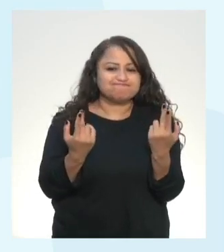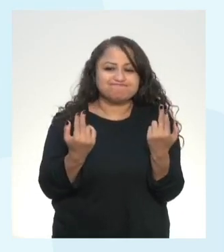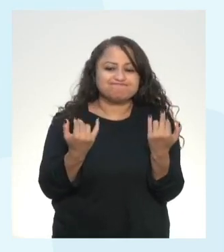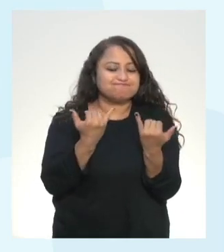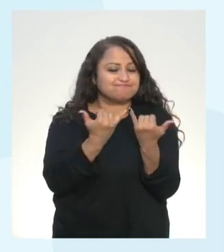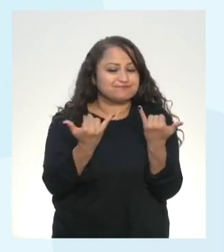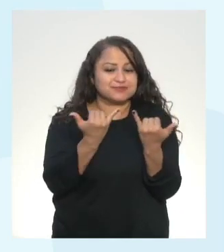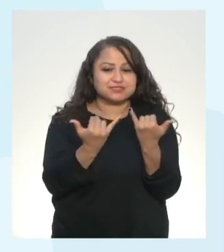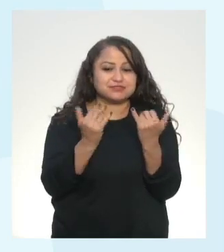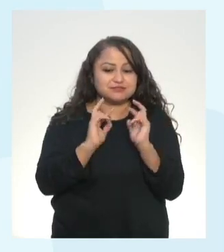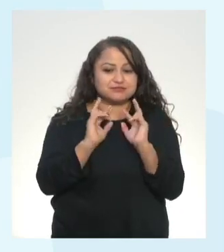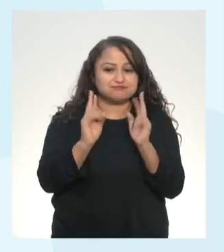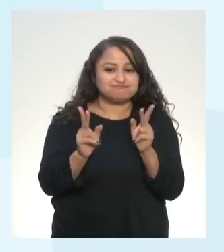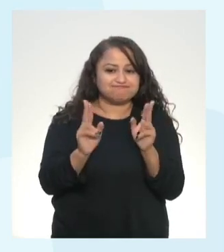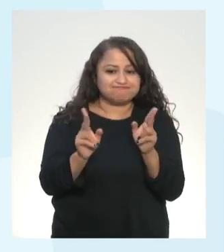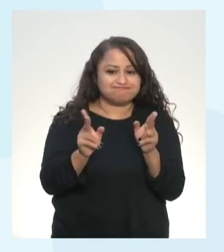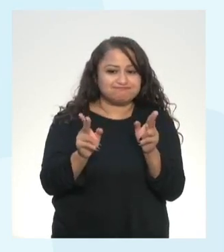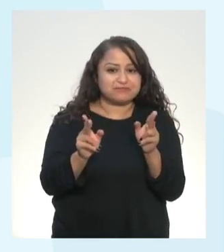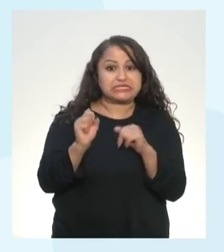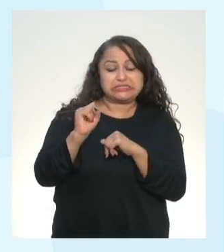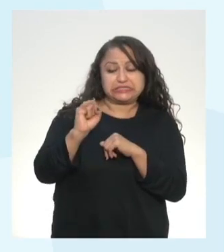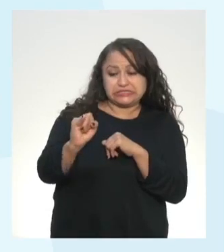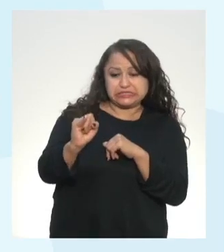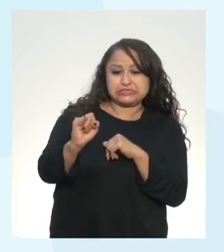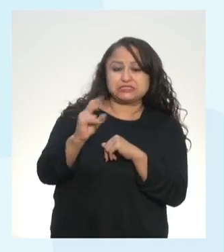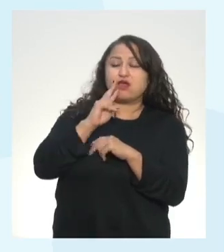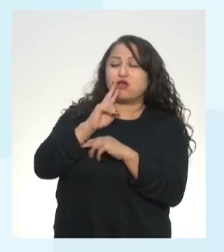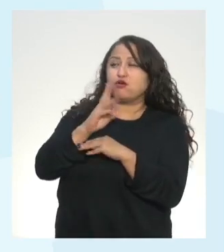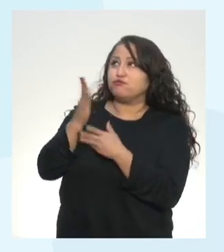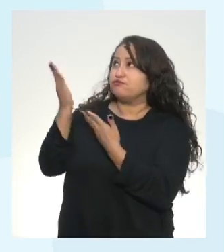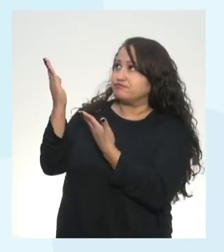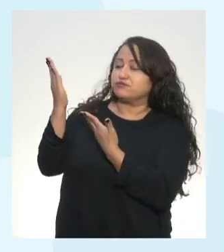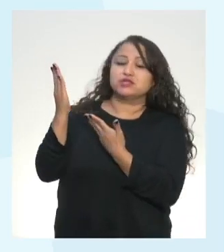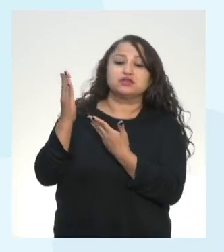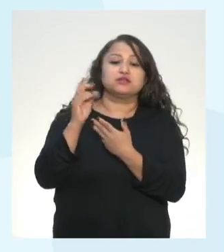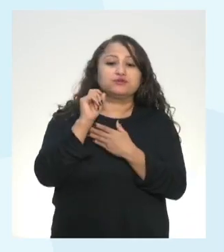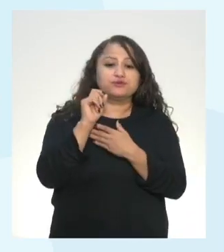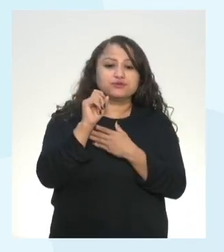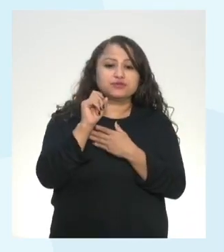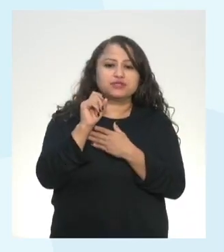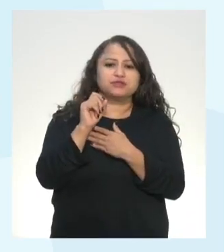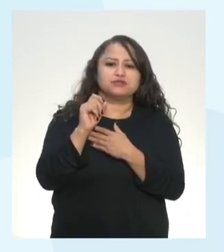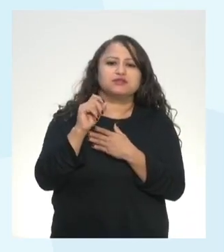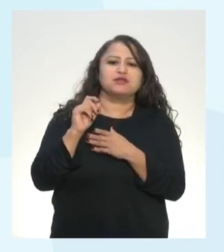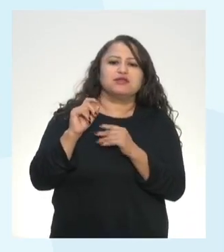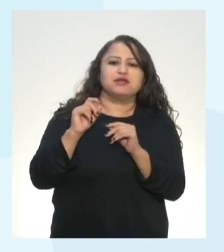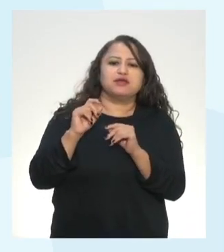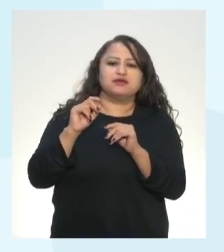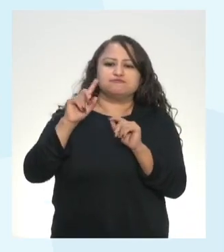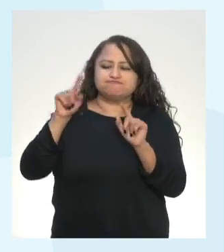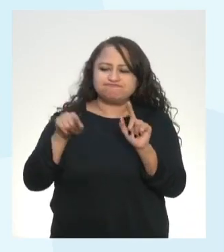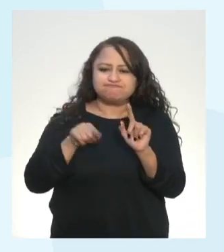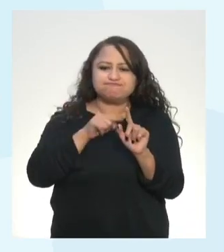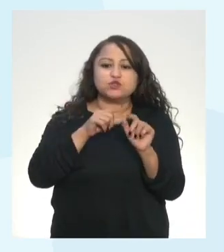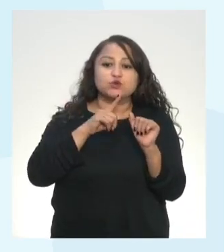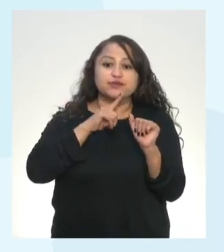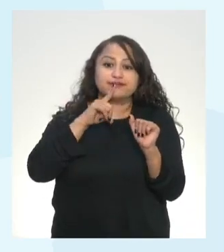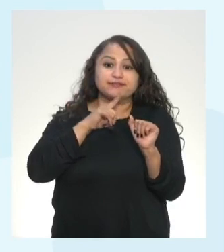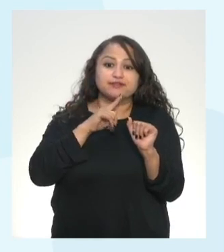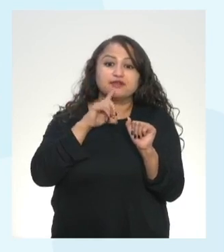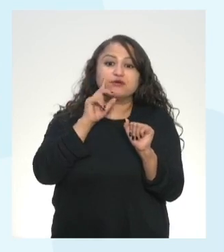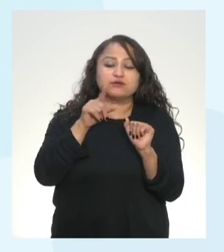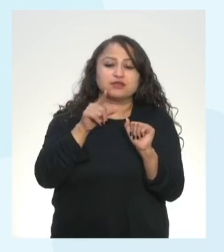avaliação externa, num vestibular, num Enem, e rapidamente resolver o nosso problema, certinho? Então, vamos lá. Por exemplo, eu